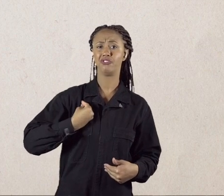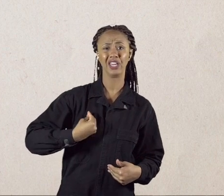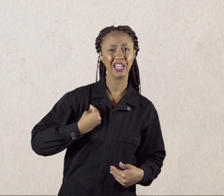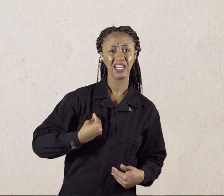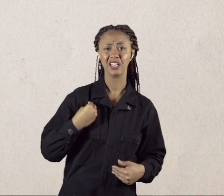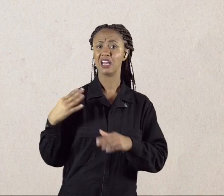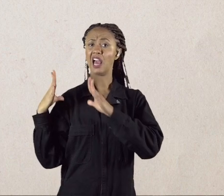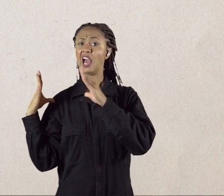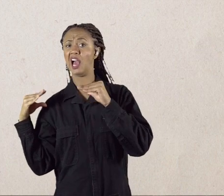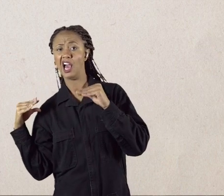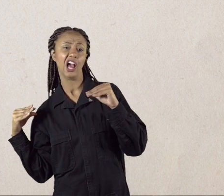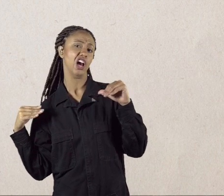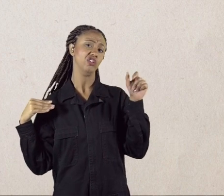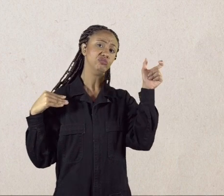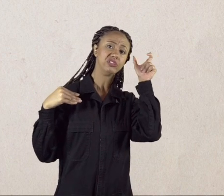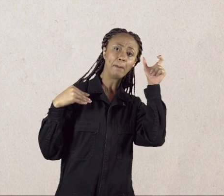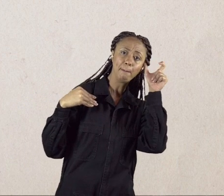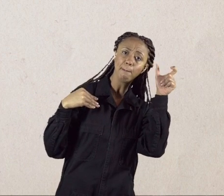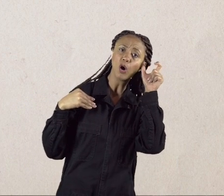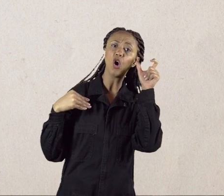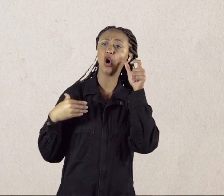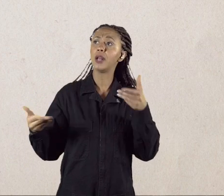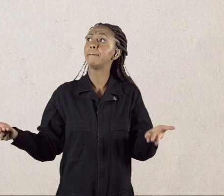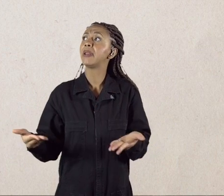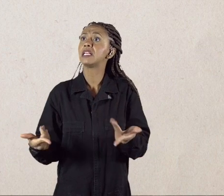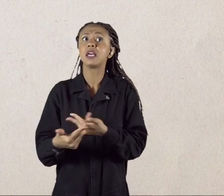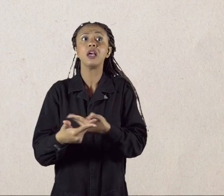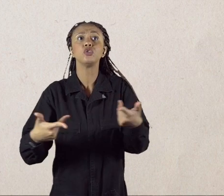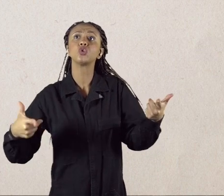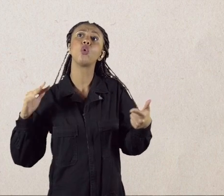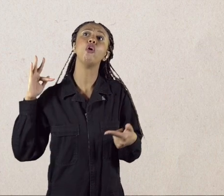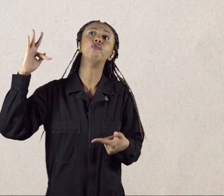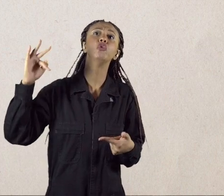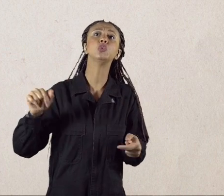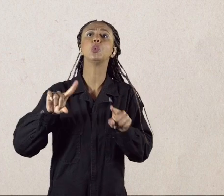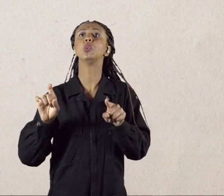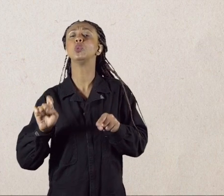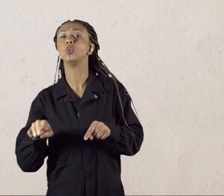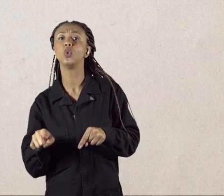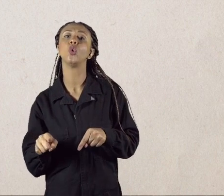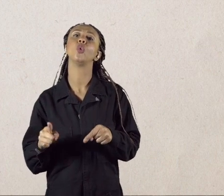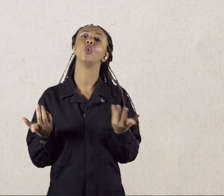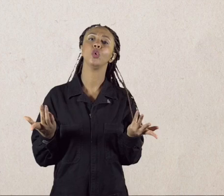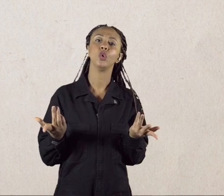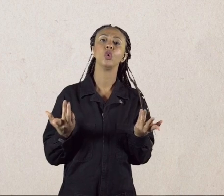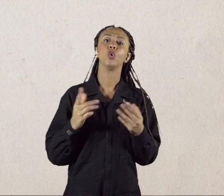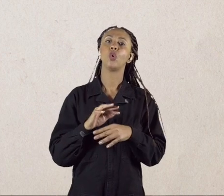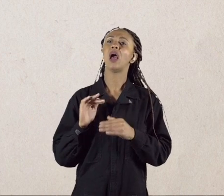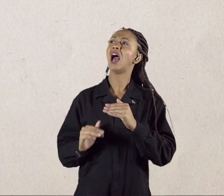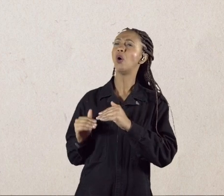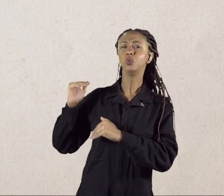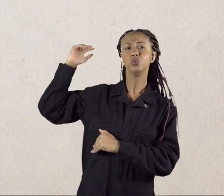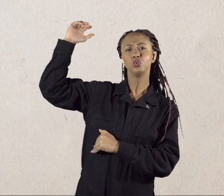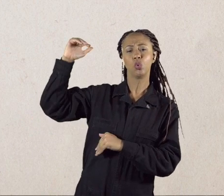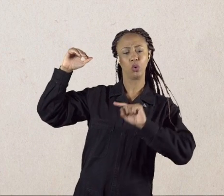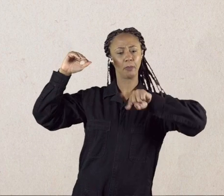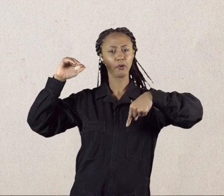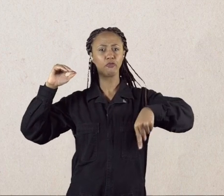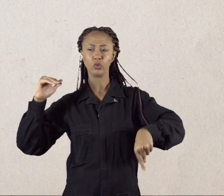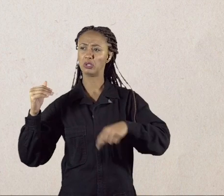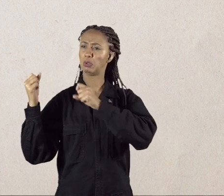Nem os anjos nem os principados nem as coisas do presente nem do porvir nem os poderes nem a altura nem a profundidade